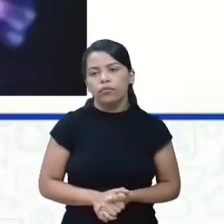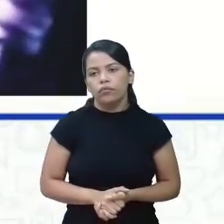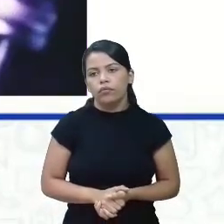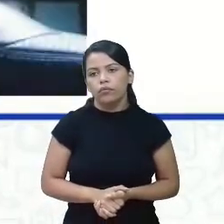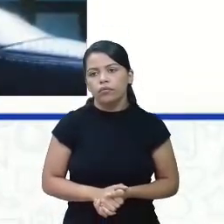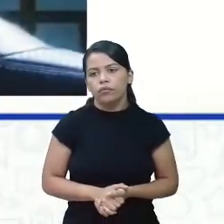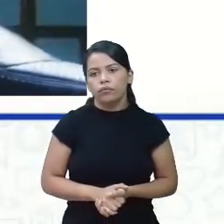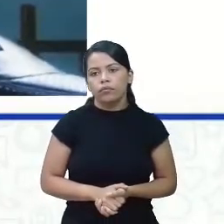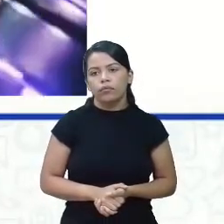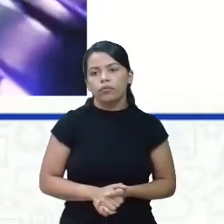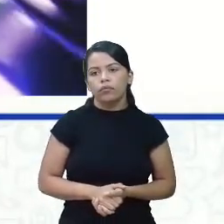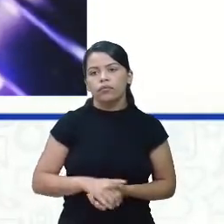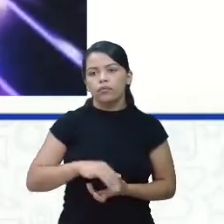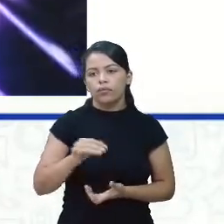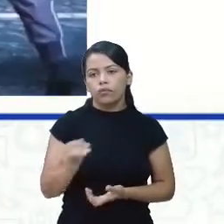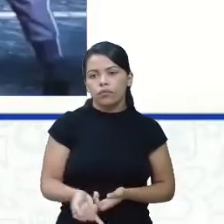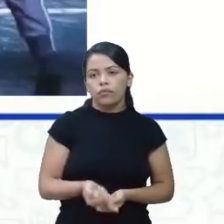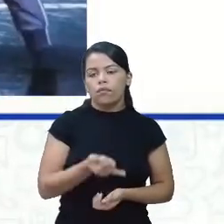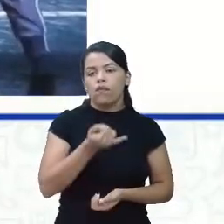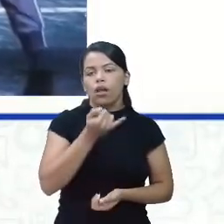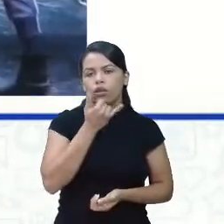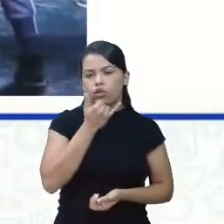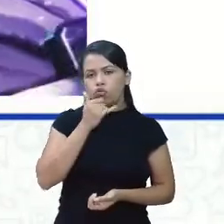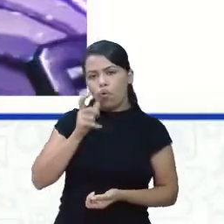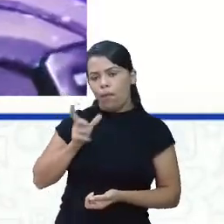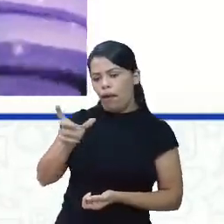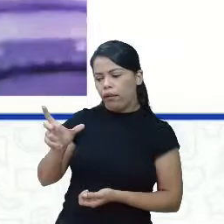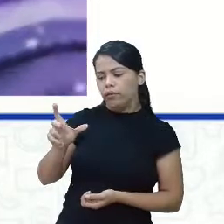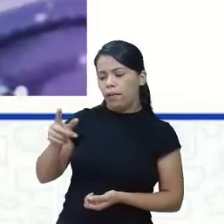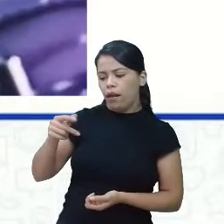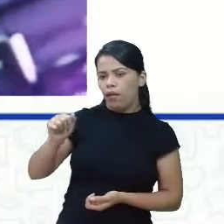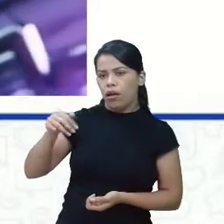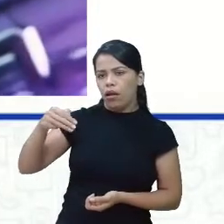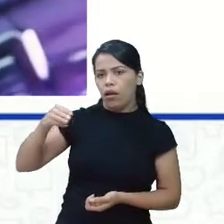Gente, perdoem aí essa palavra ambientação, não tem nada a ver, foi um erro.